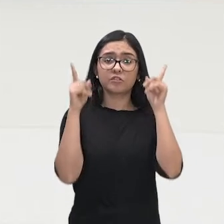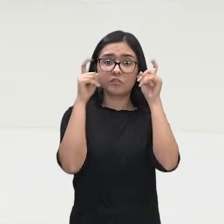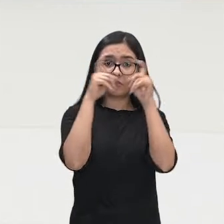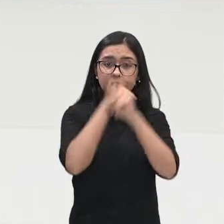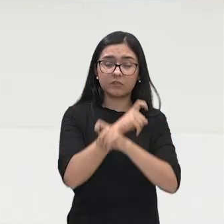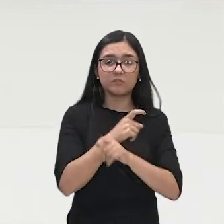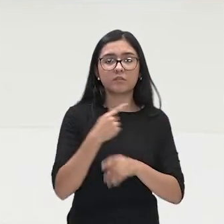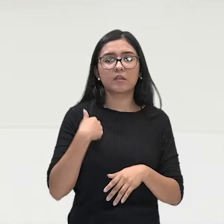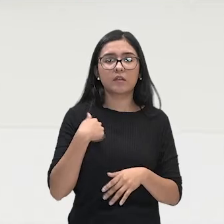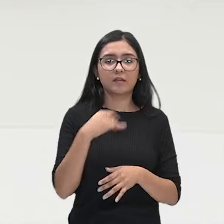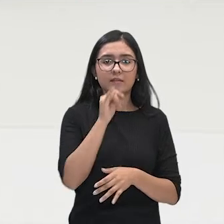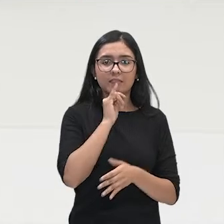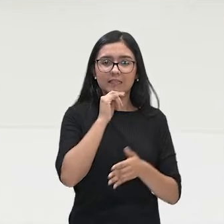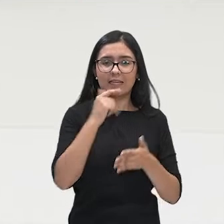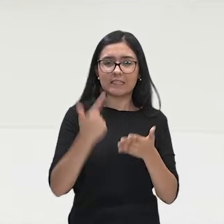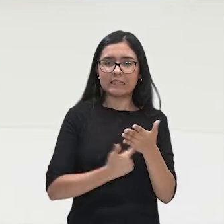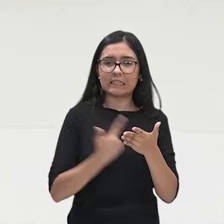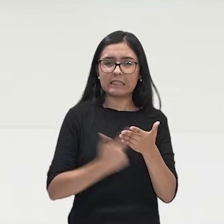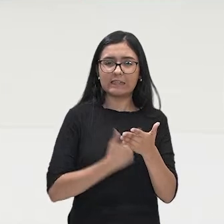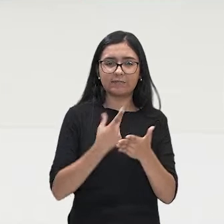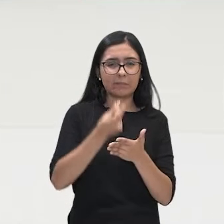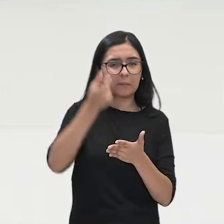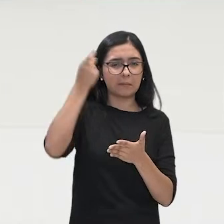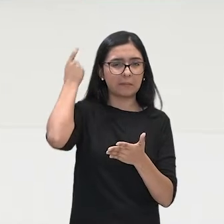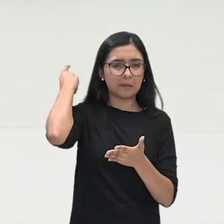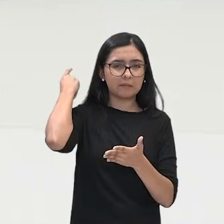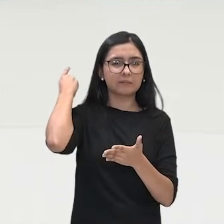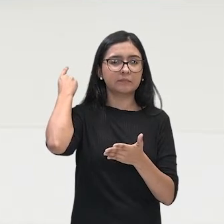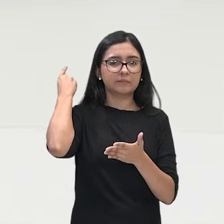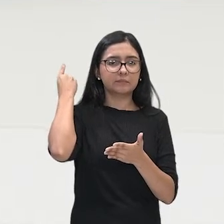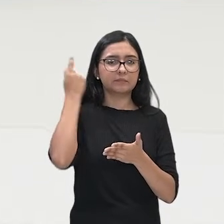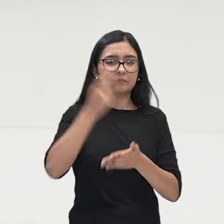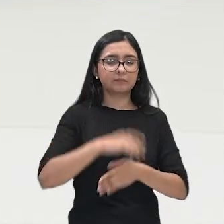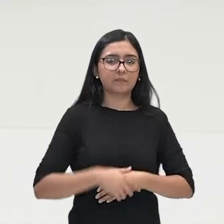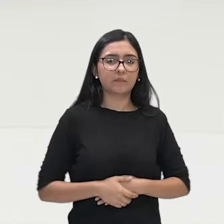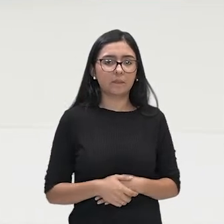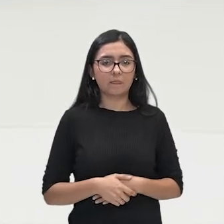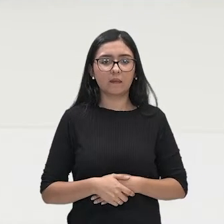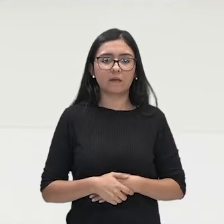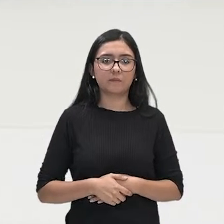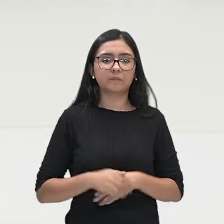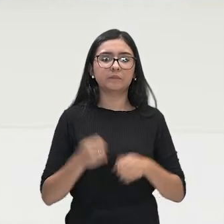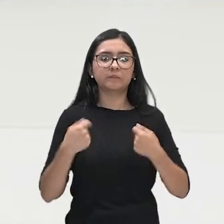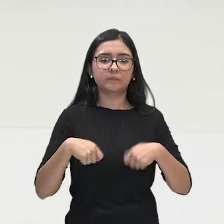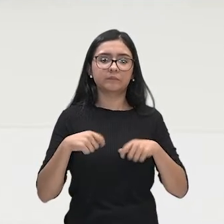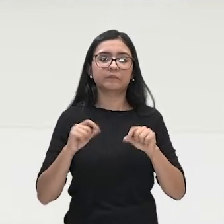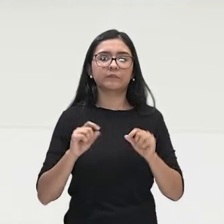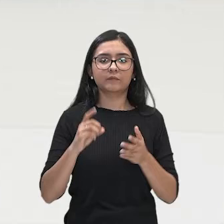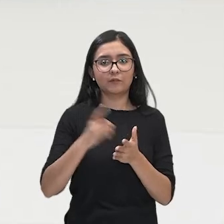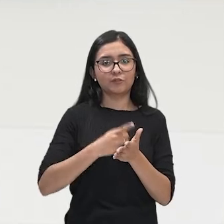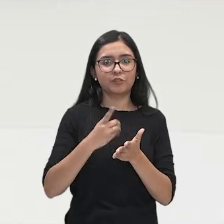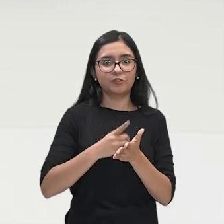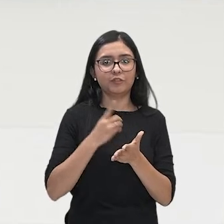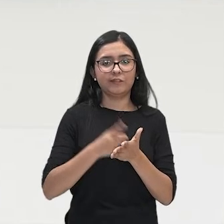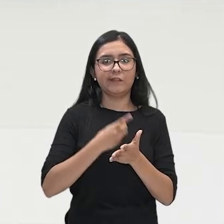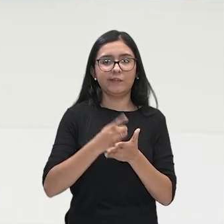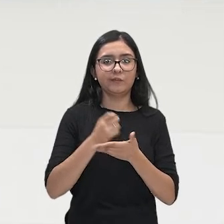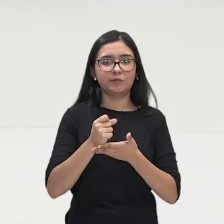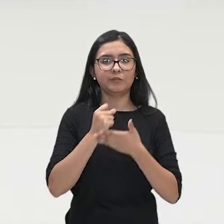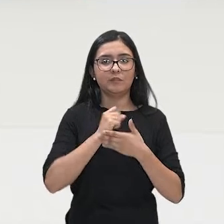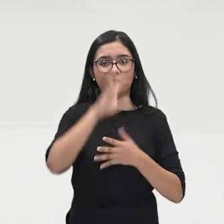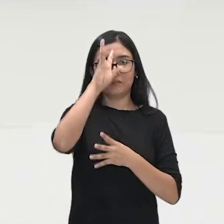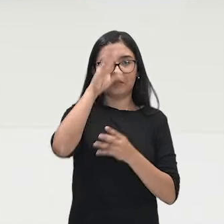daqueles livros clássicos, que os originais você tem que ler com dicionário ao lado, né?